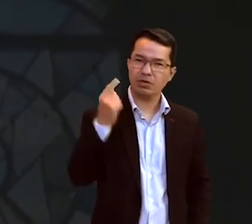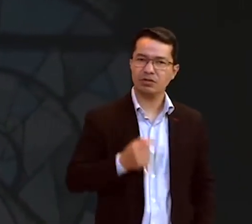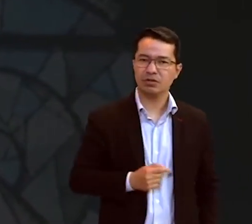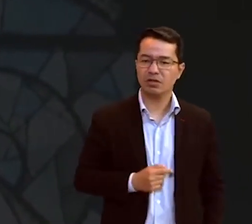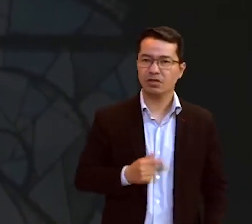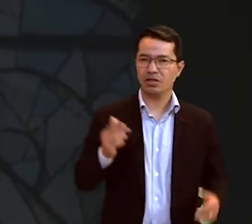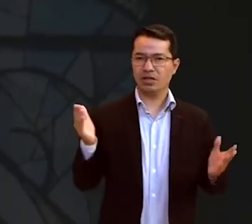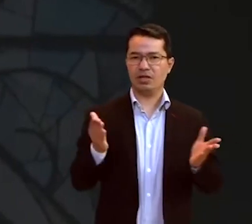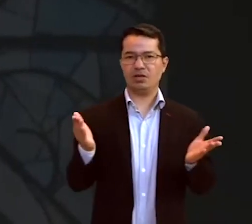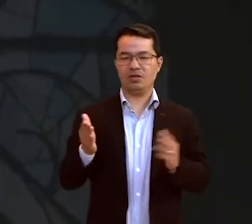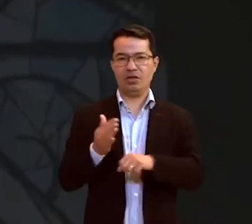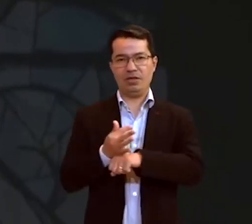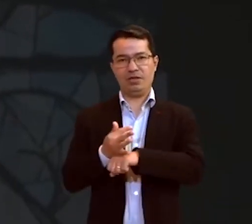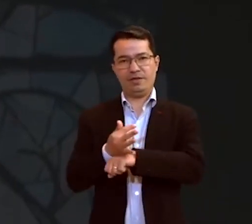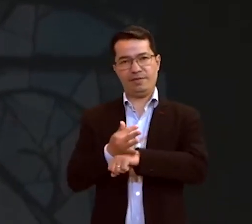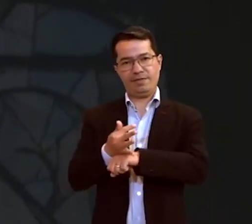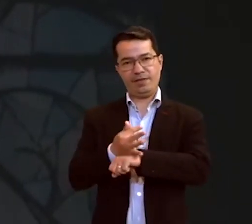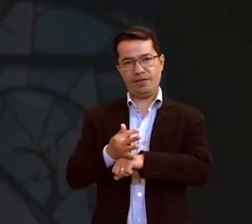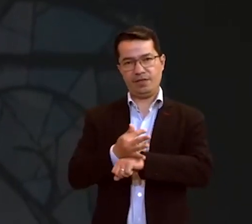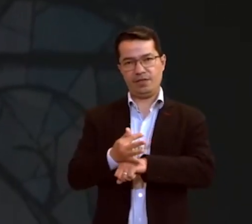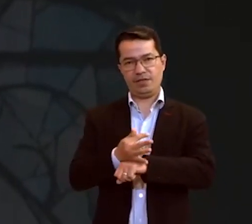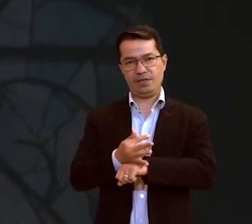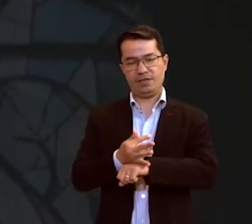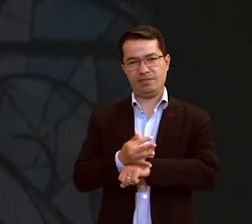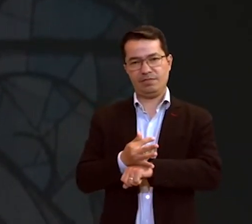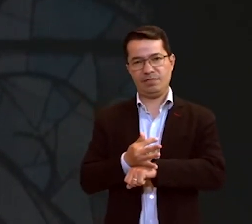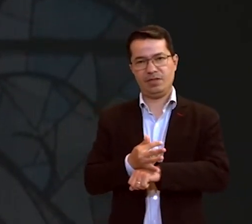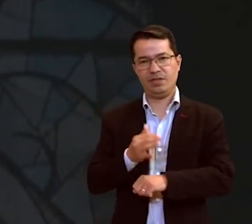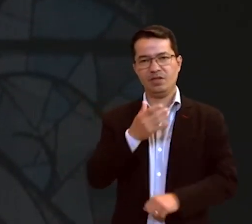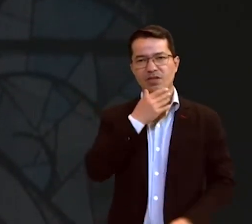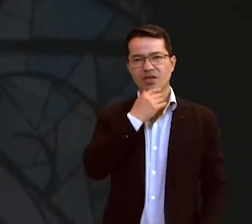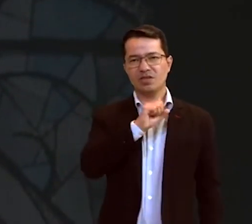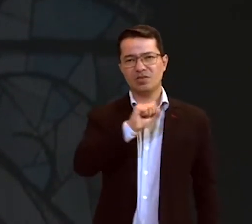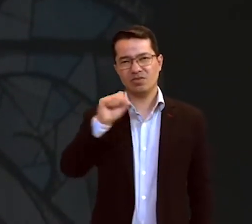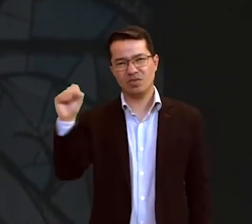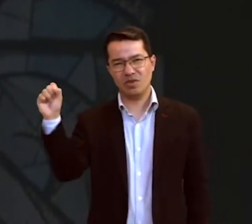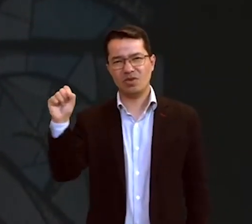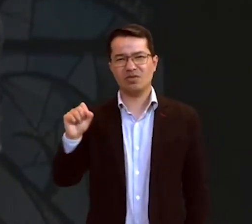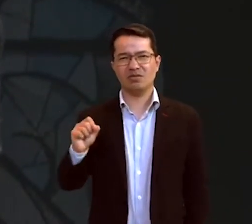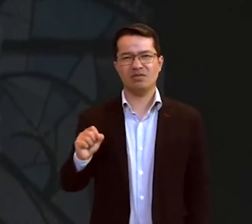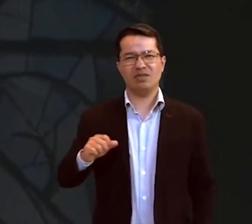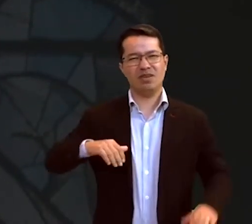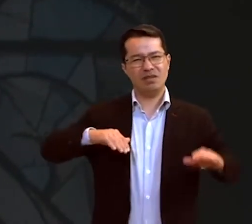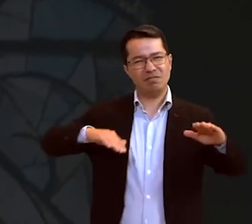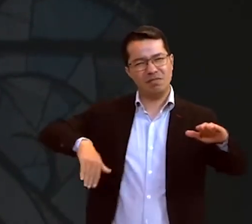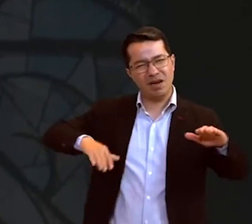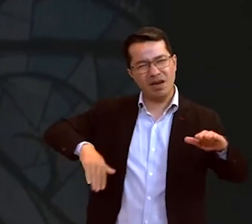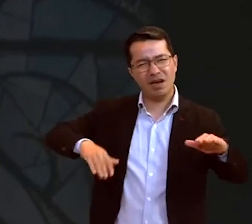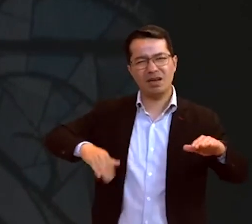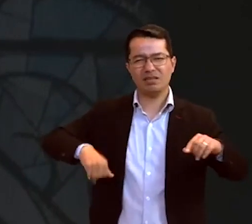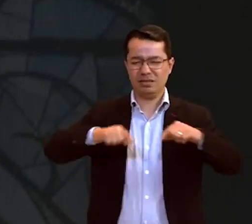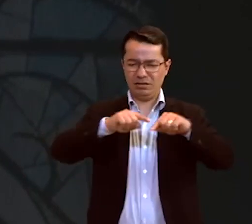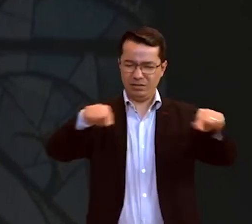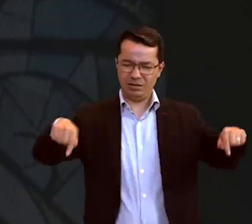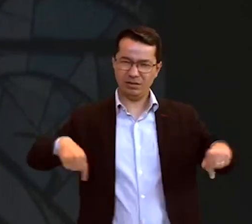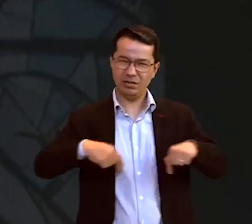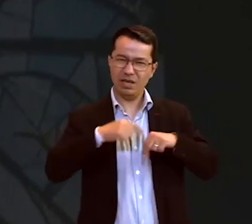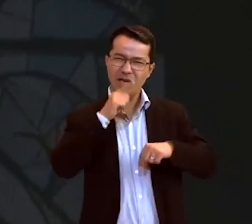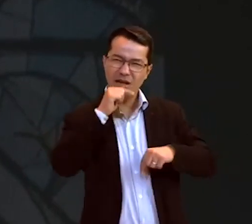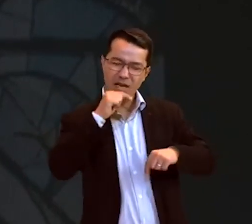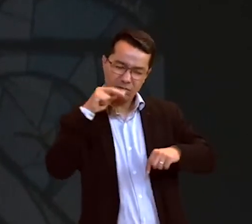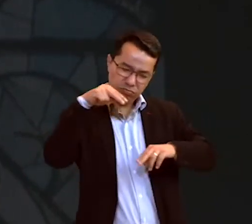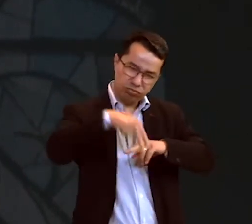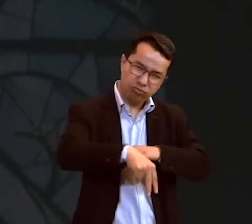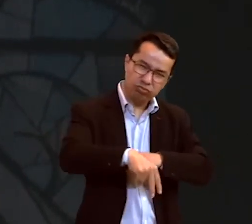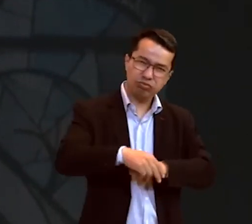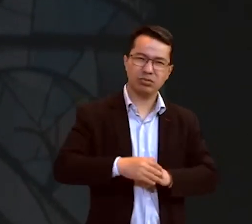Agora, nas férias, o meu sogro estava indo para a praia, dentro da piscina, curado e restaurado para a honra e glória do Senhor Jesus. Ele foi